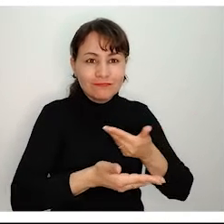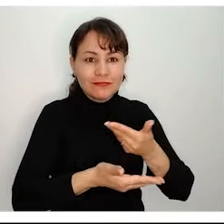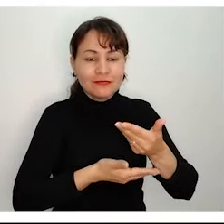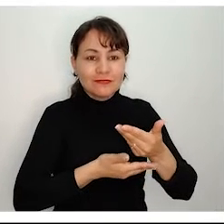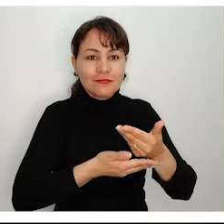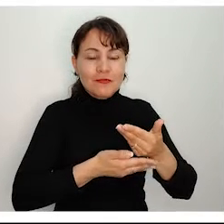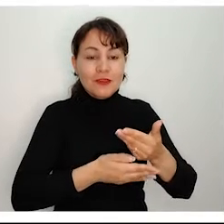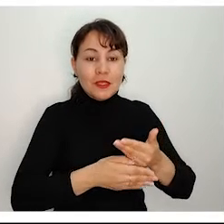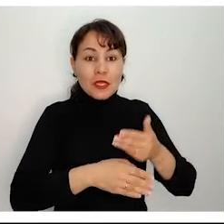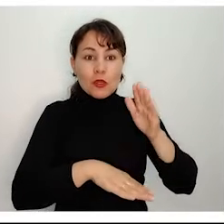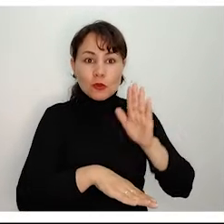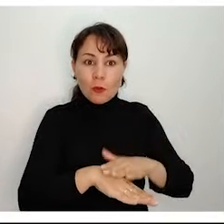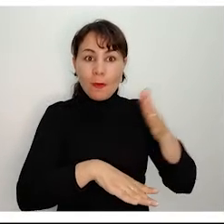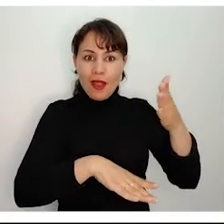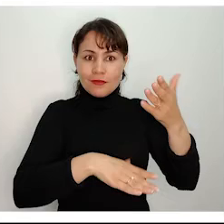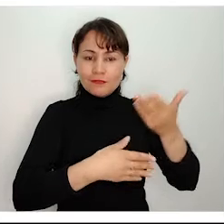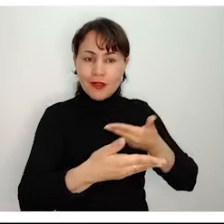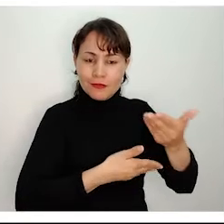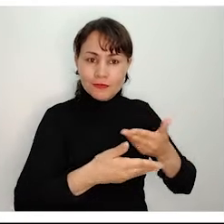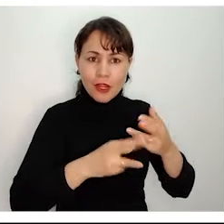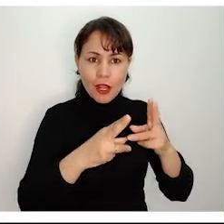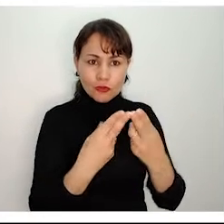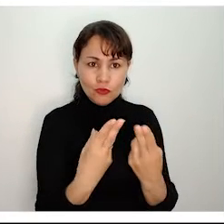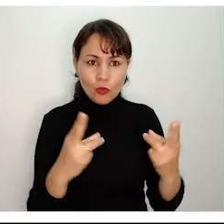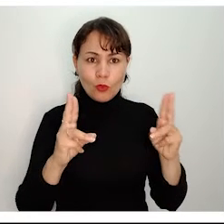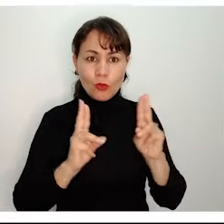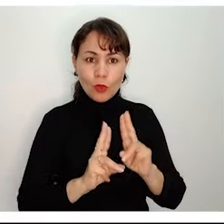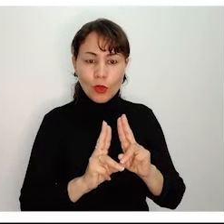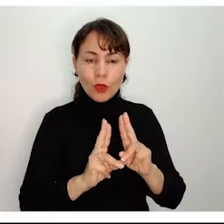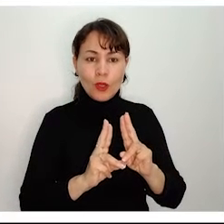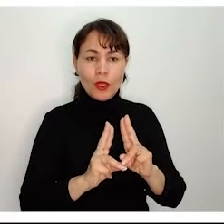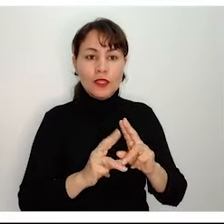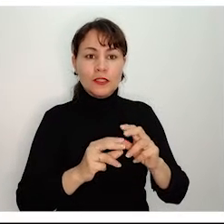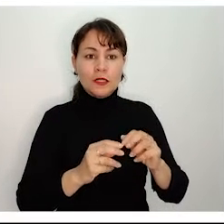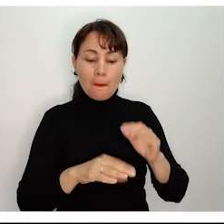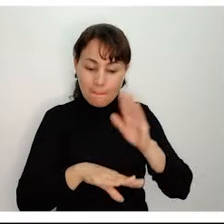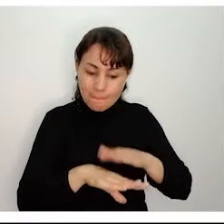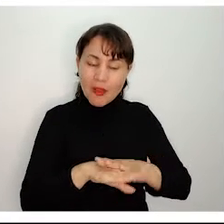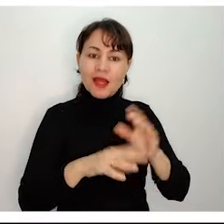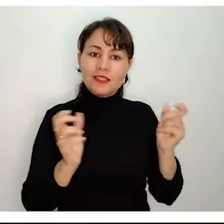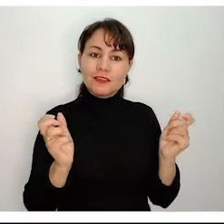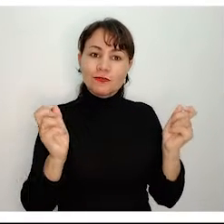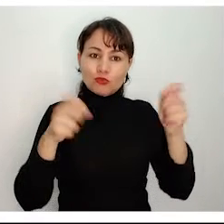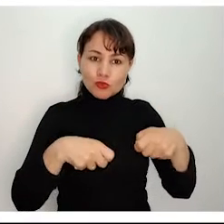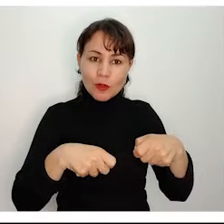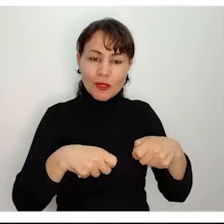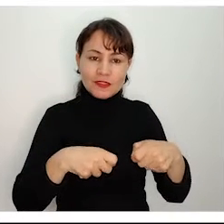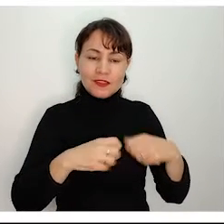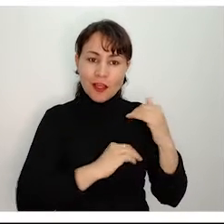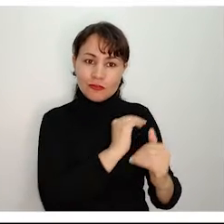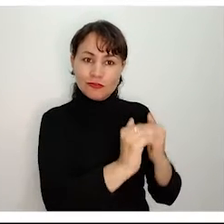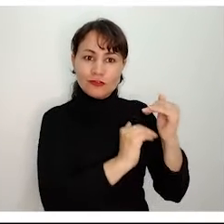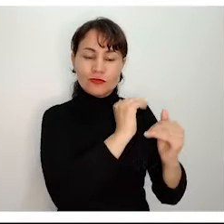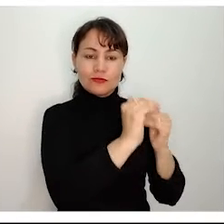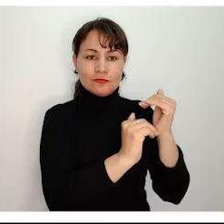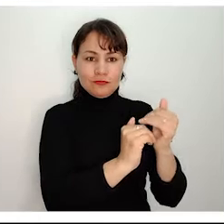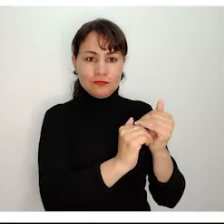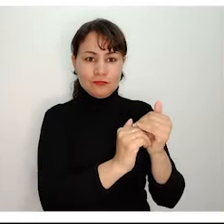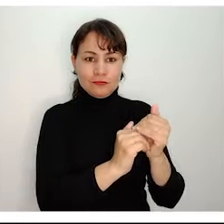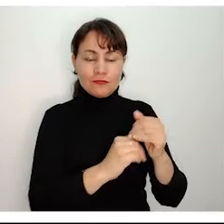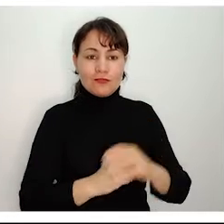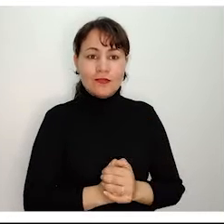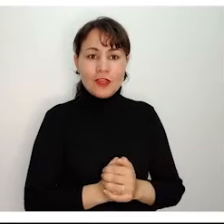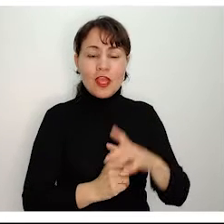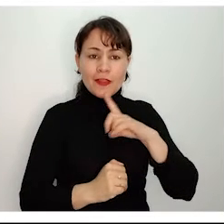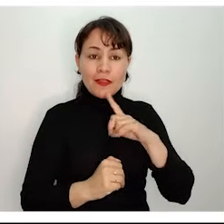interagir, e o contrário, quanto mais ela interage com o ambiente, mais ela se desenvolve. É uma